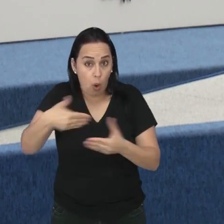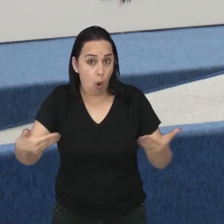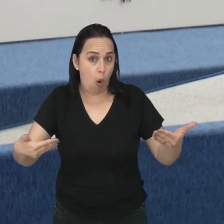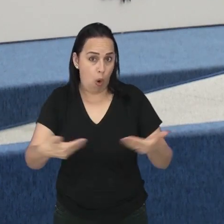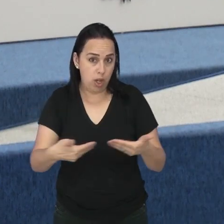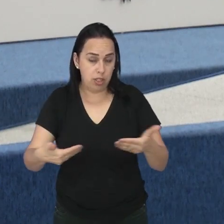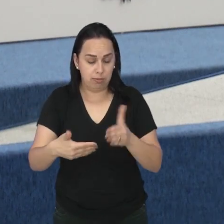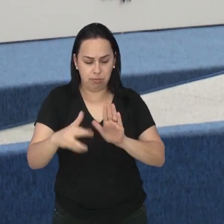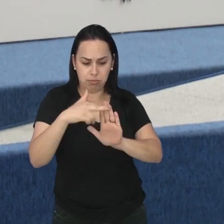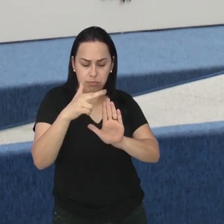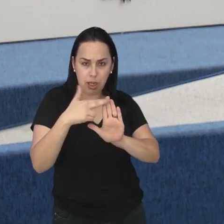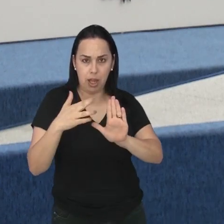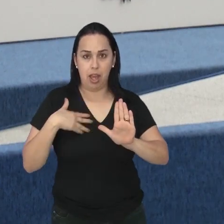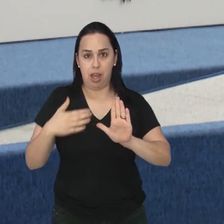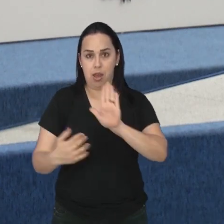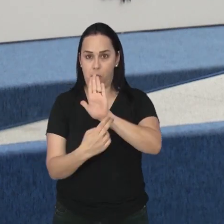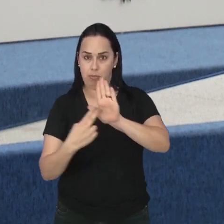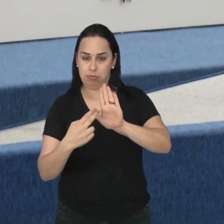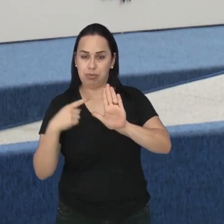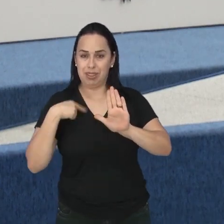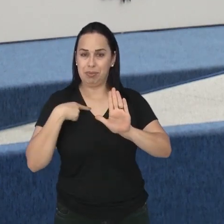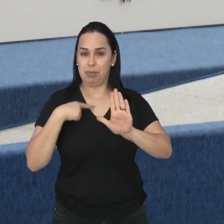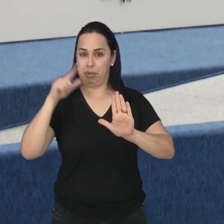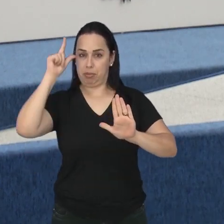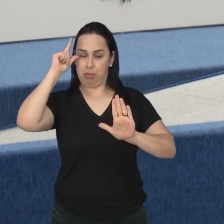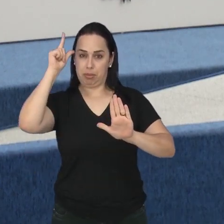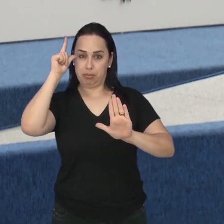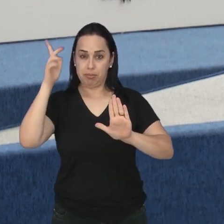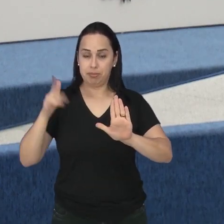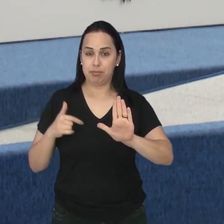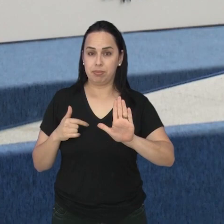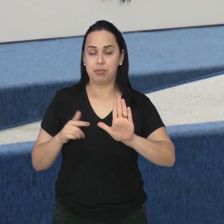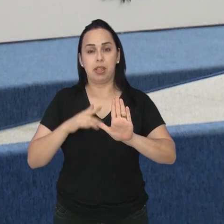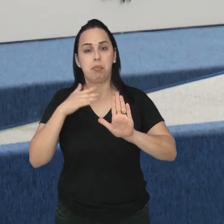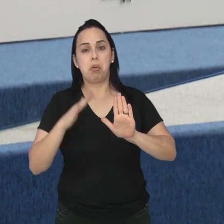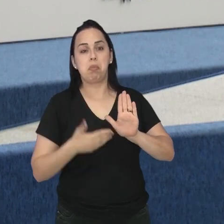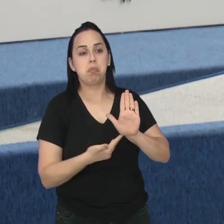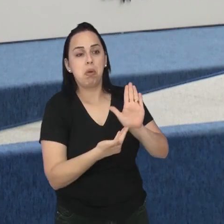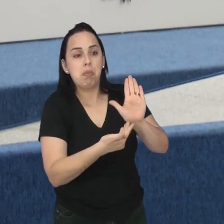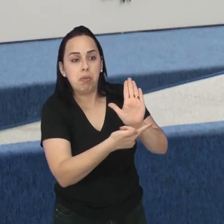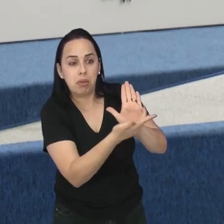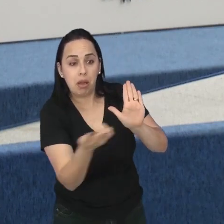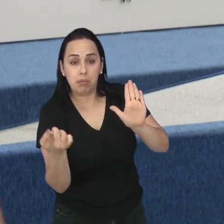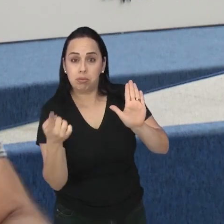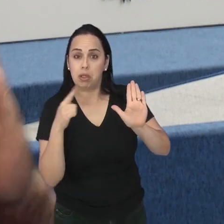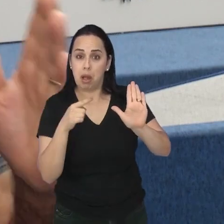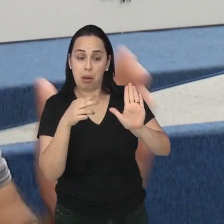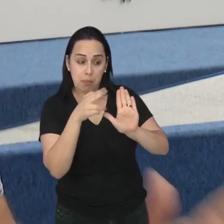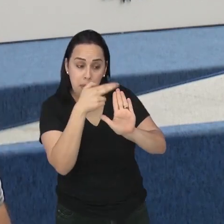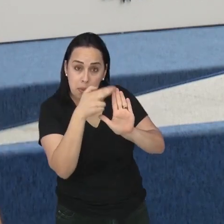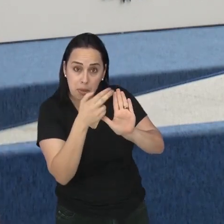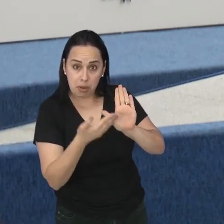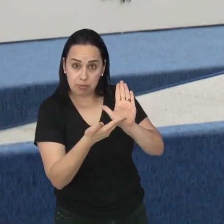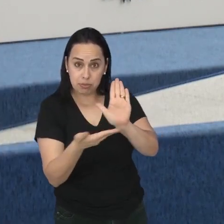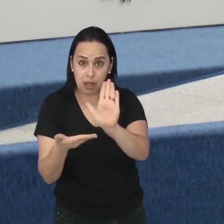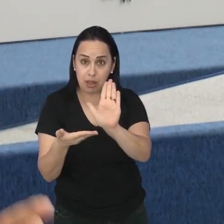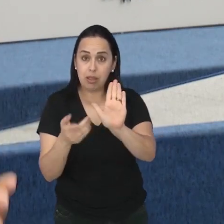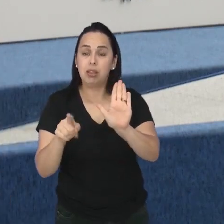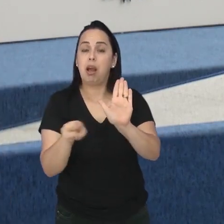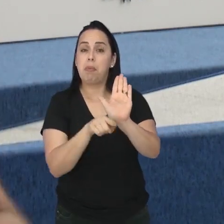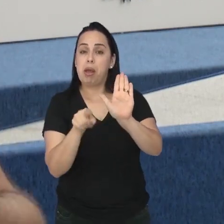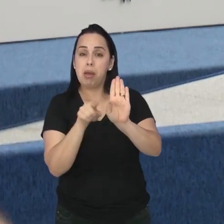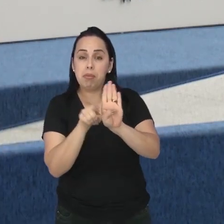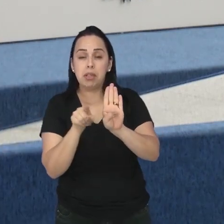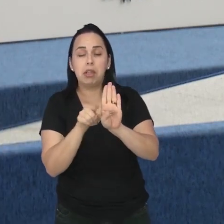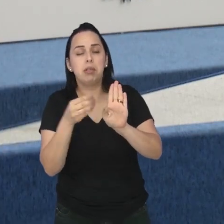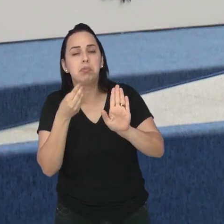votamos hoje, o relatório elaborado por mim, um relatório apartado, né, dizer para a população, o relator apresentou um relatório e